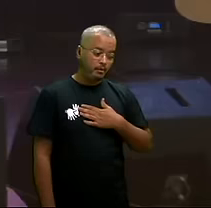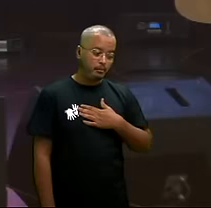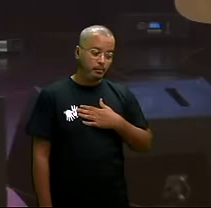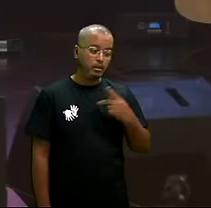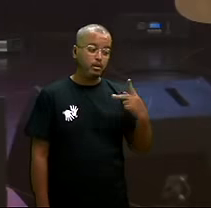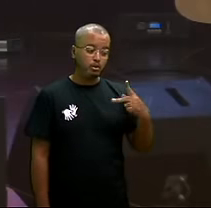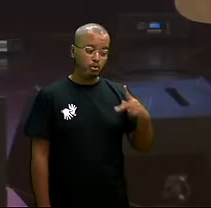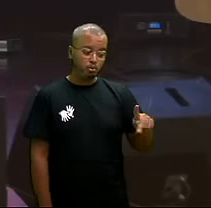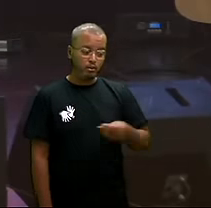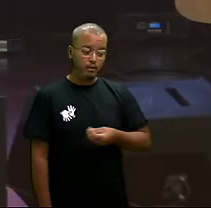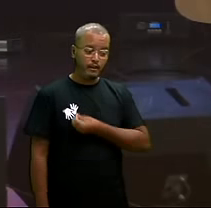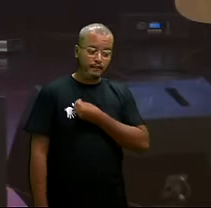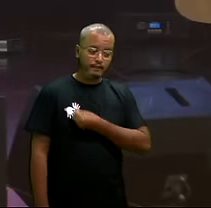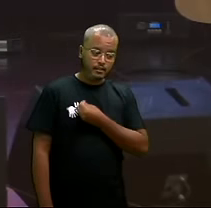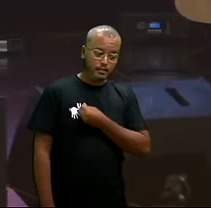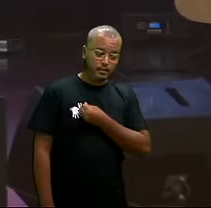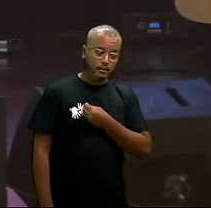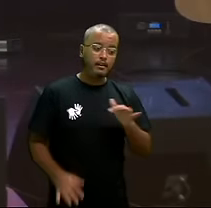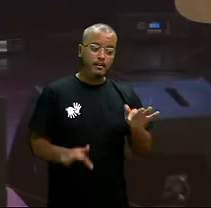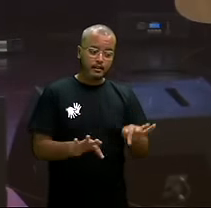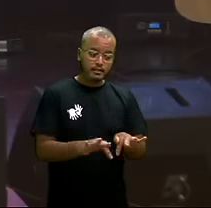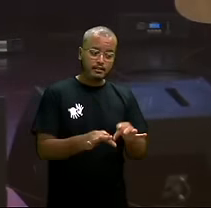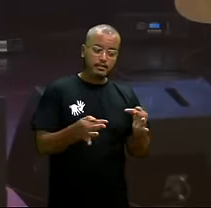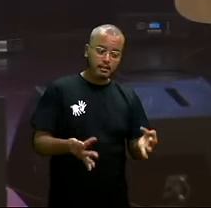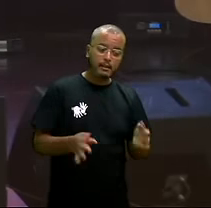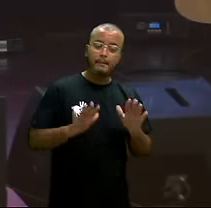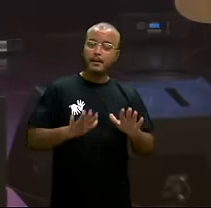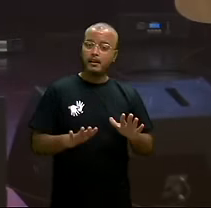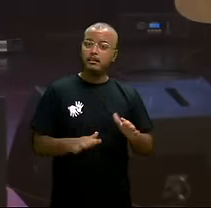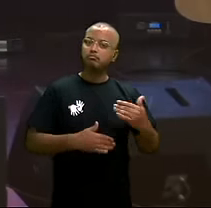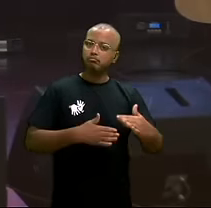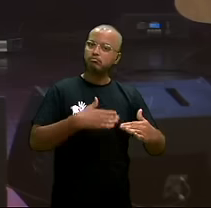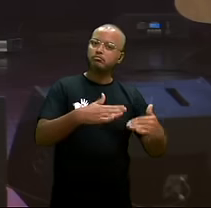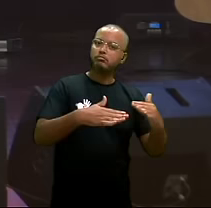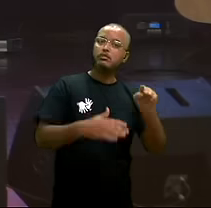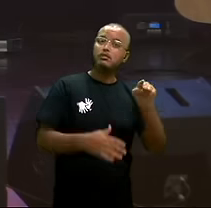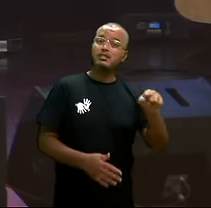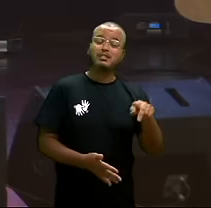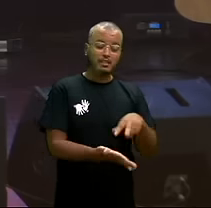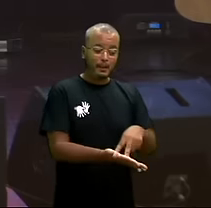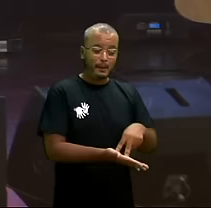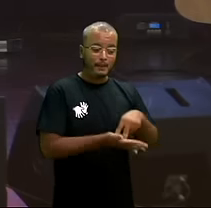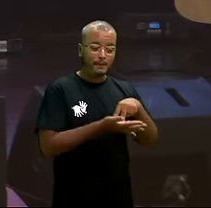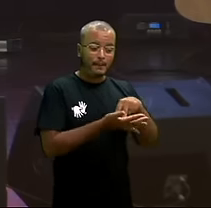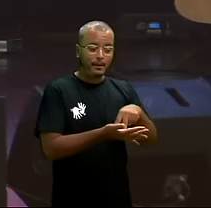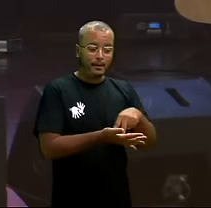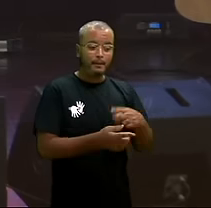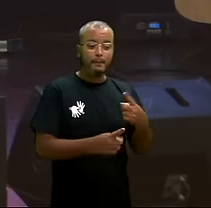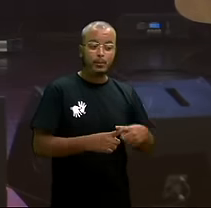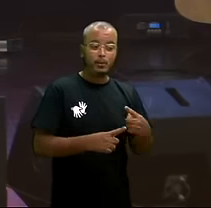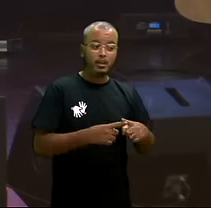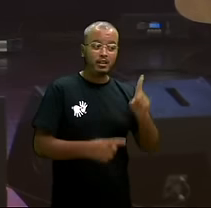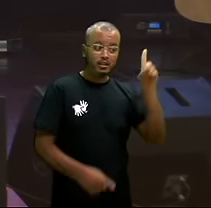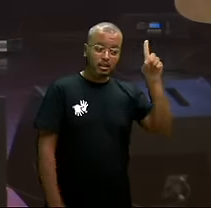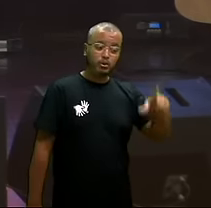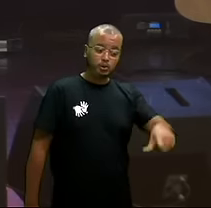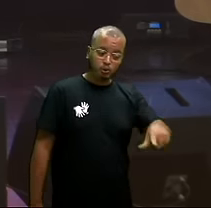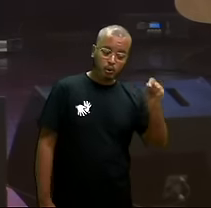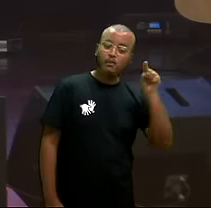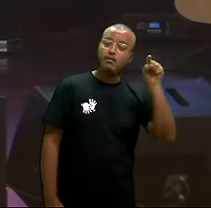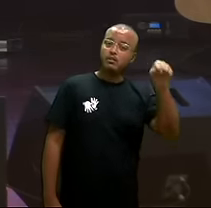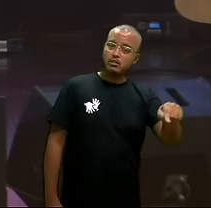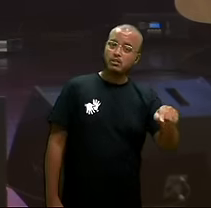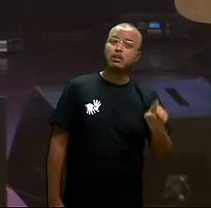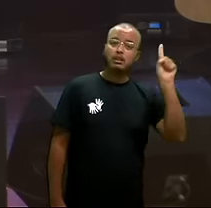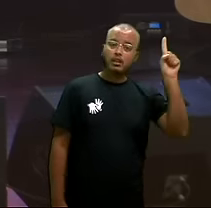vai facilitar a tua jornada. Diz assim, olha, mas você só está de pé por causa da tua habilitação. Deus te escolheu, Deus